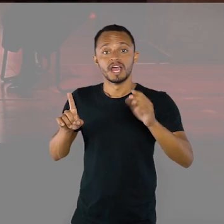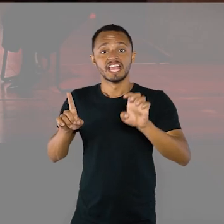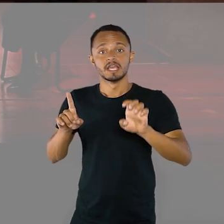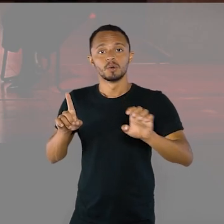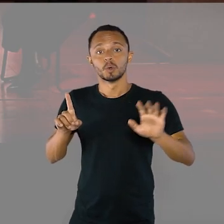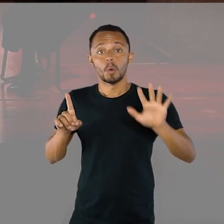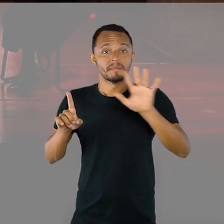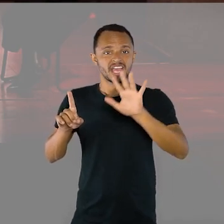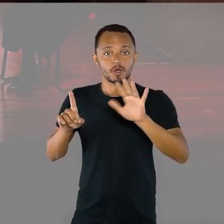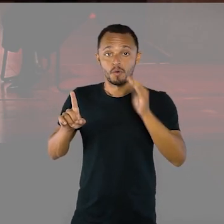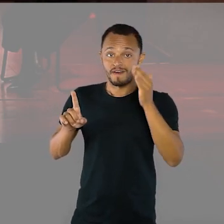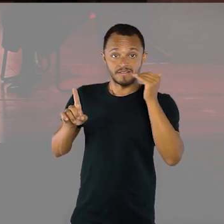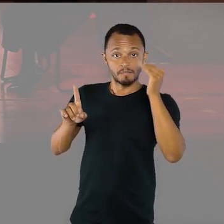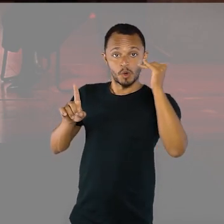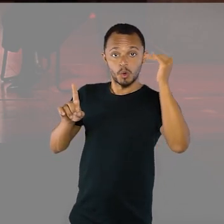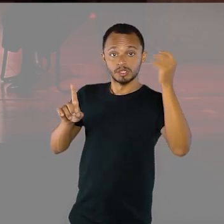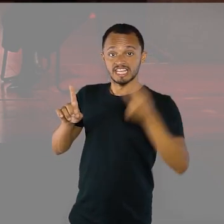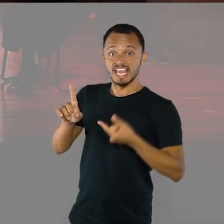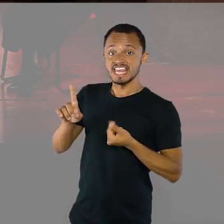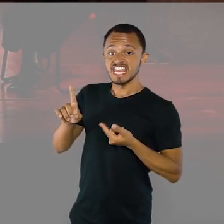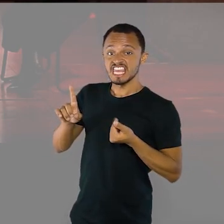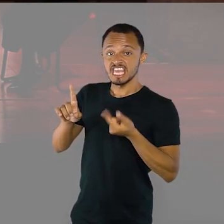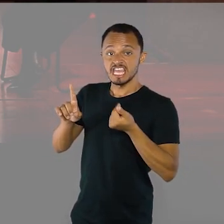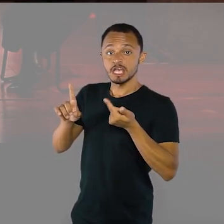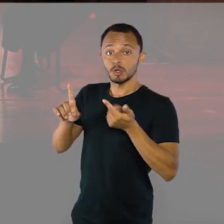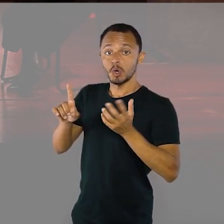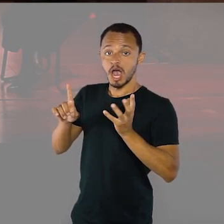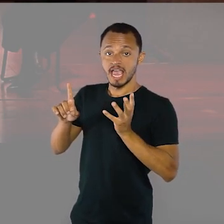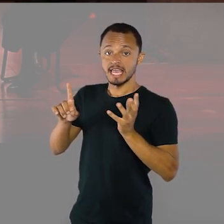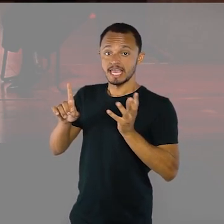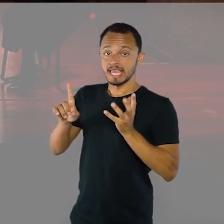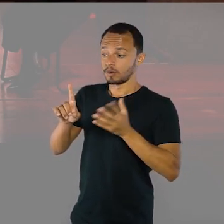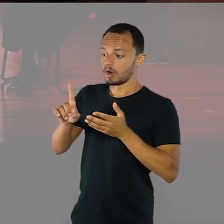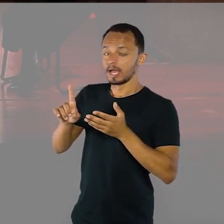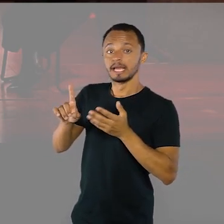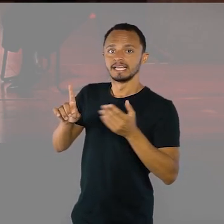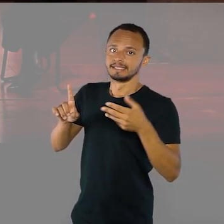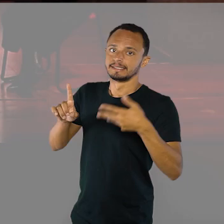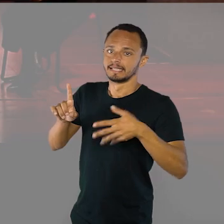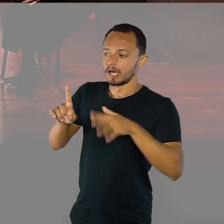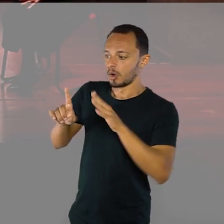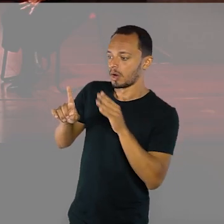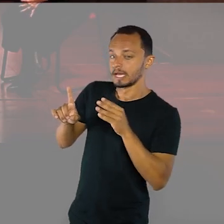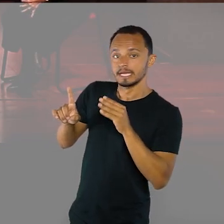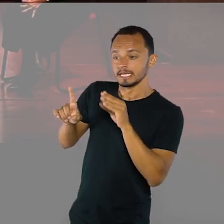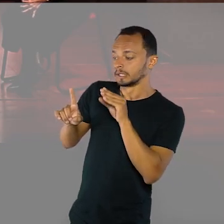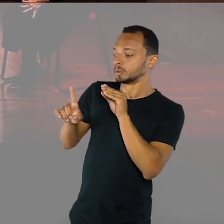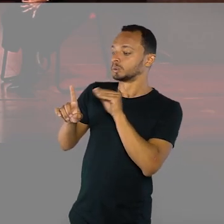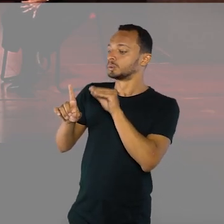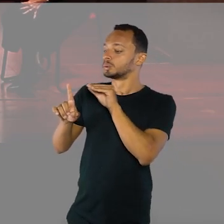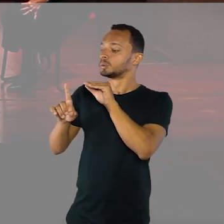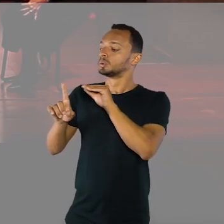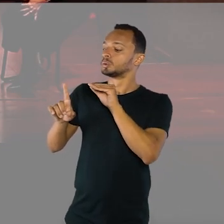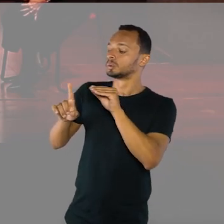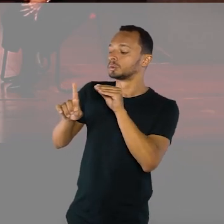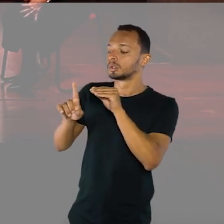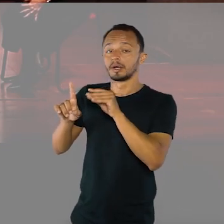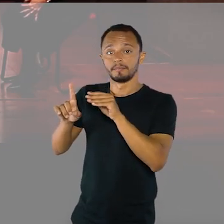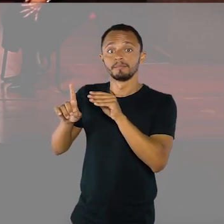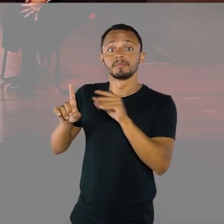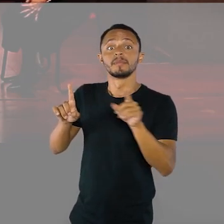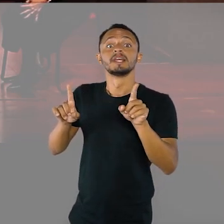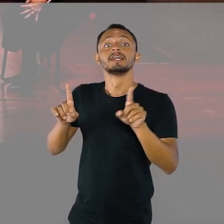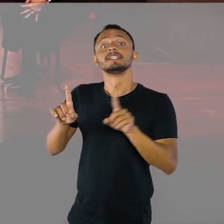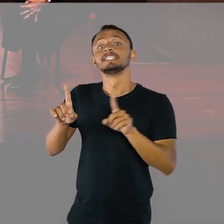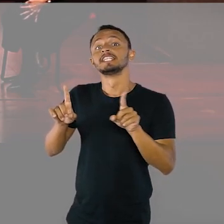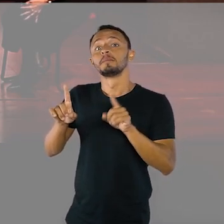elite. Então, uma noção de povo que precisa ser tutelado pela elite dirigente. É uma